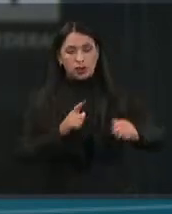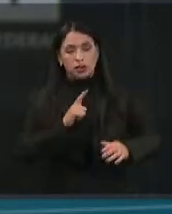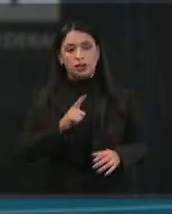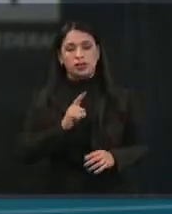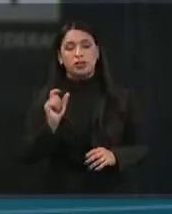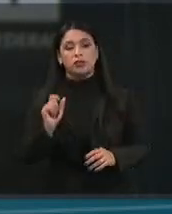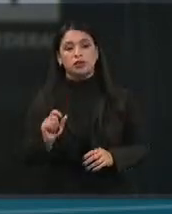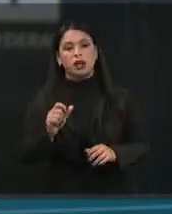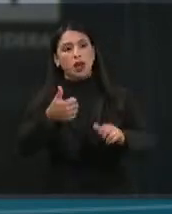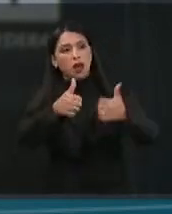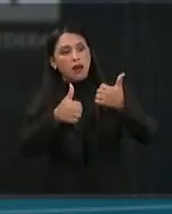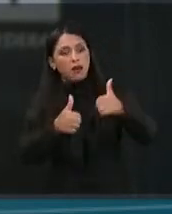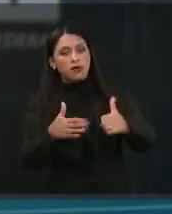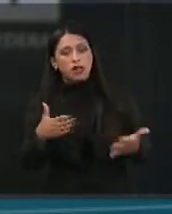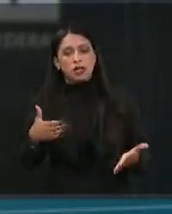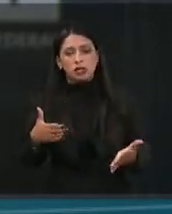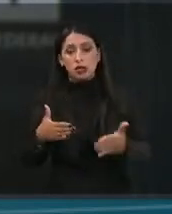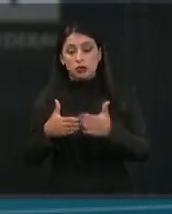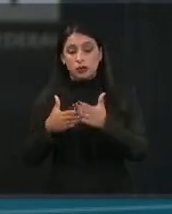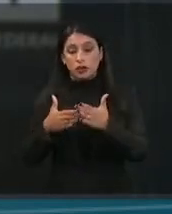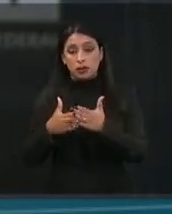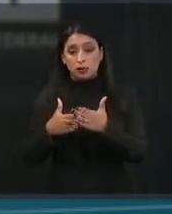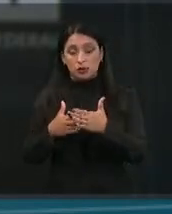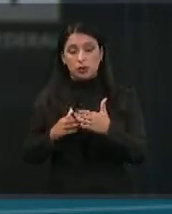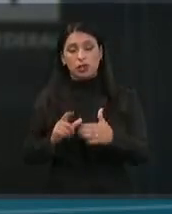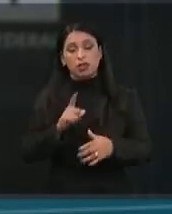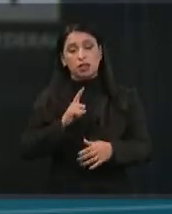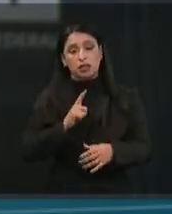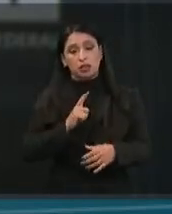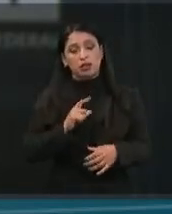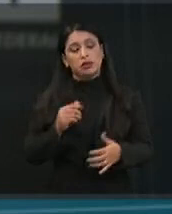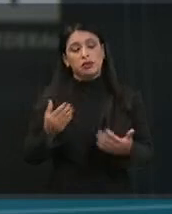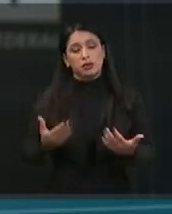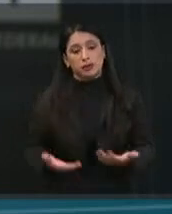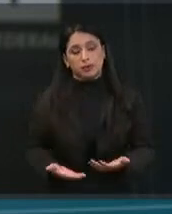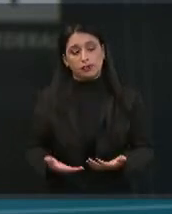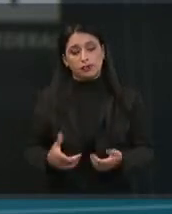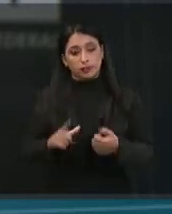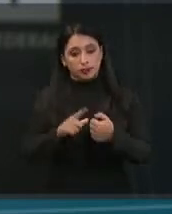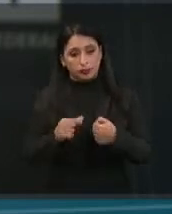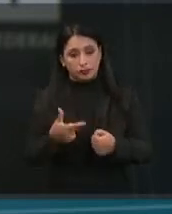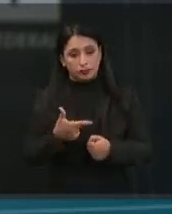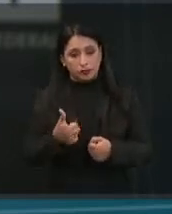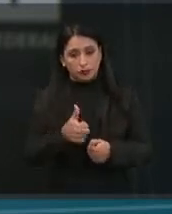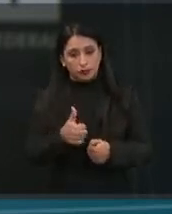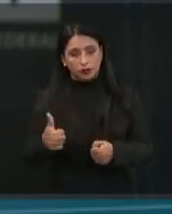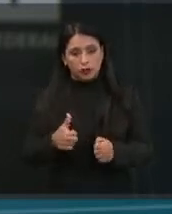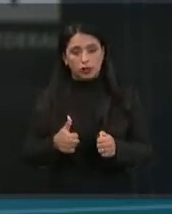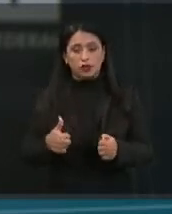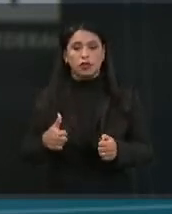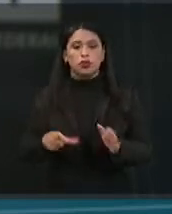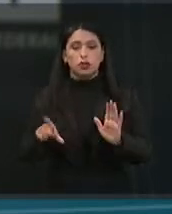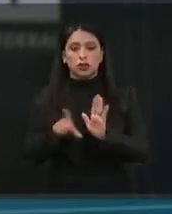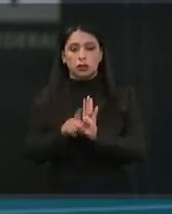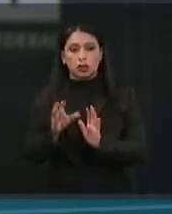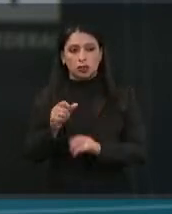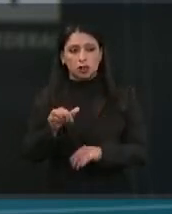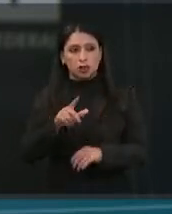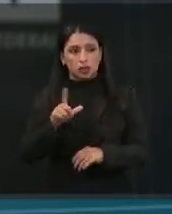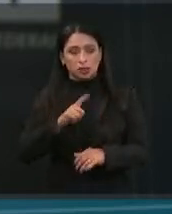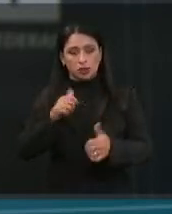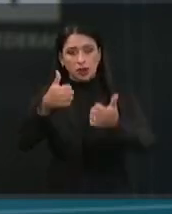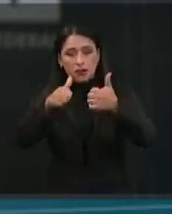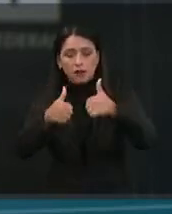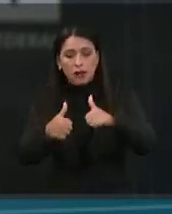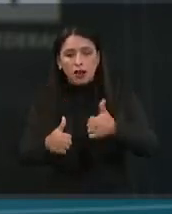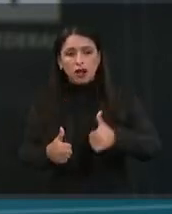condicionado a critérios e limites precisos ao caso concreto. O artigo 21 do Marco Civil é um bom exemplo. Os critérios e